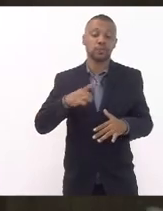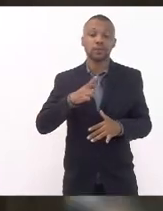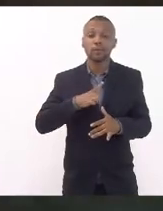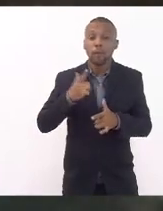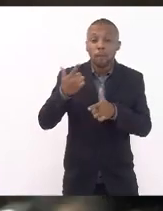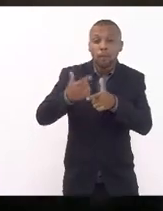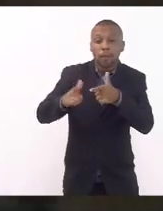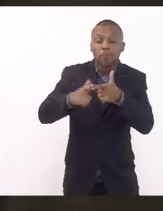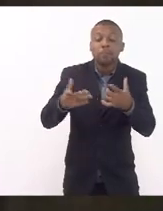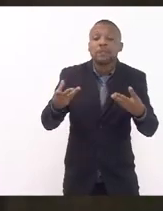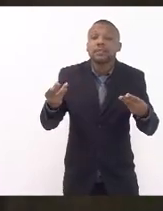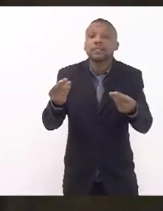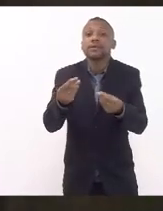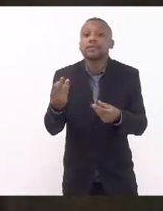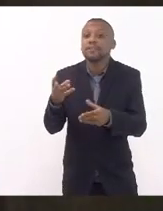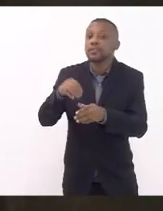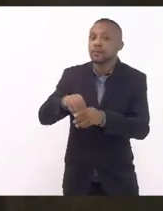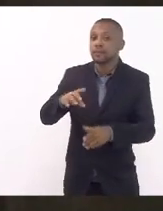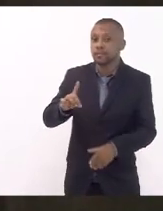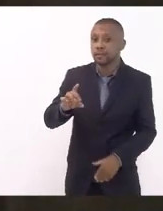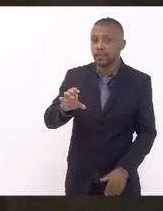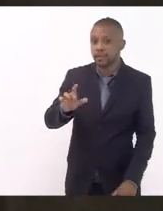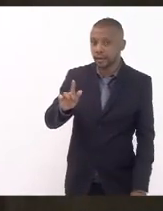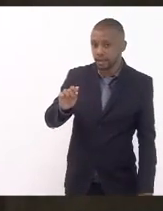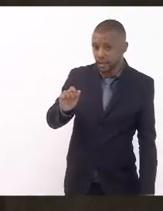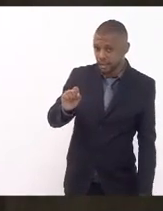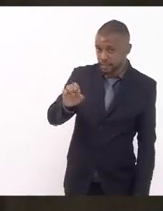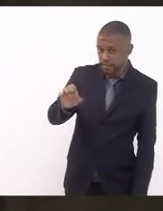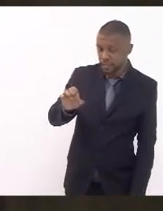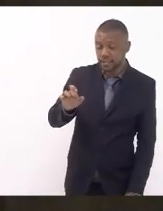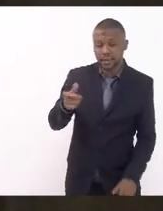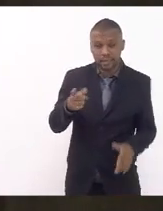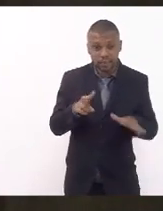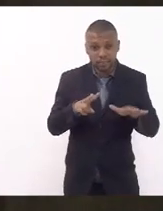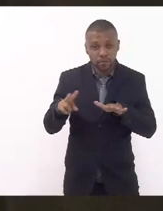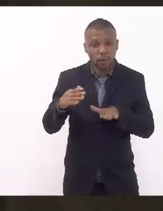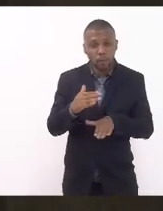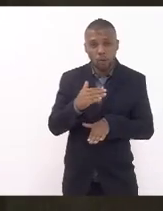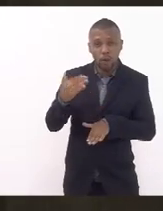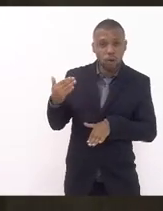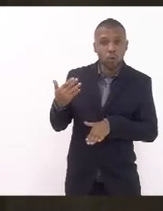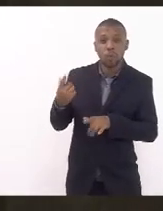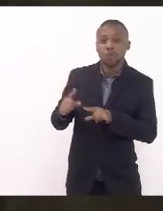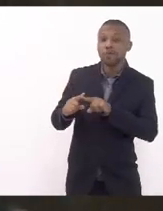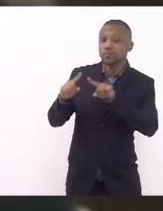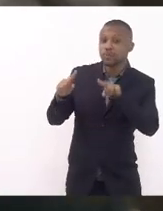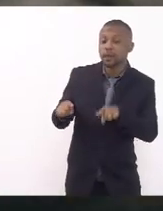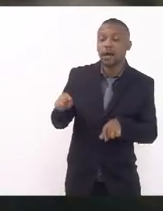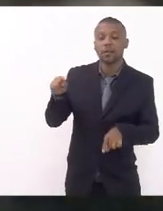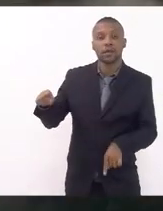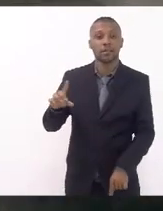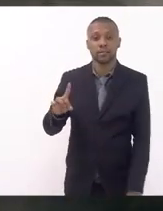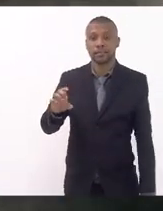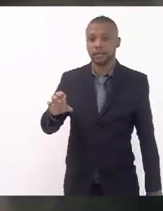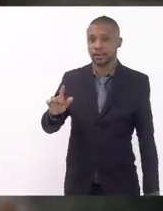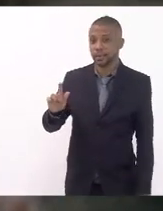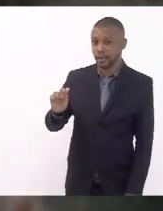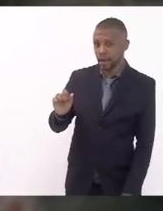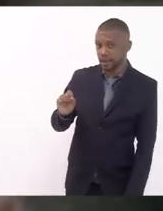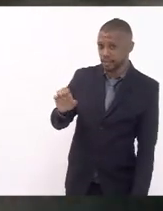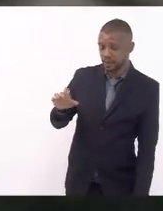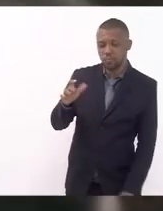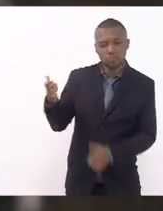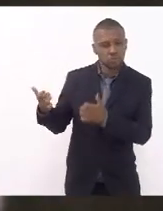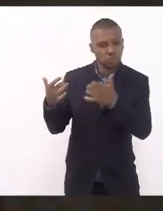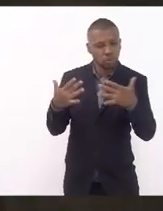no DEGAS. Essa semana faleceu um agente do DEGAS. Talvez, como bem destacou o